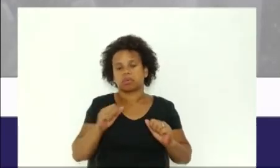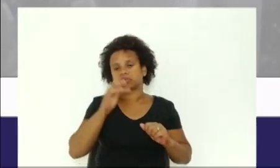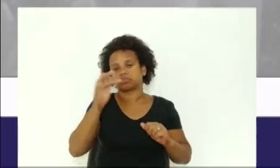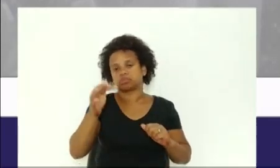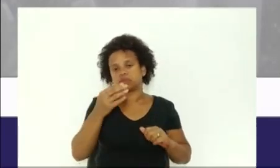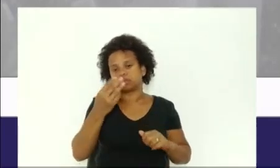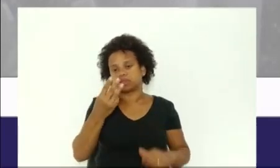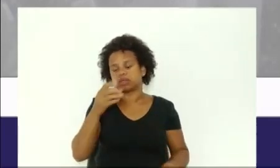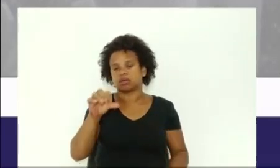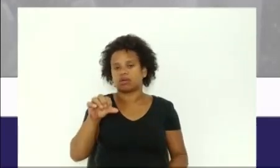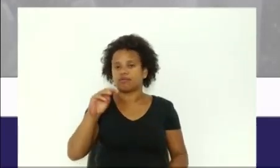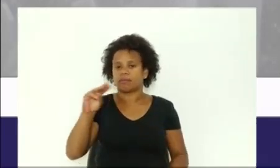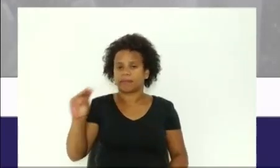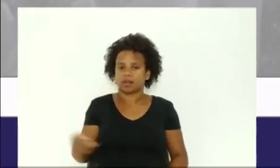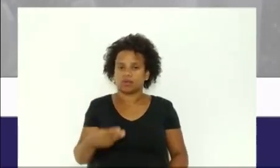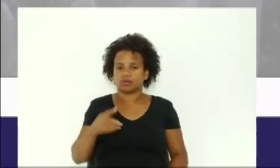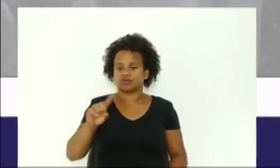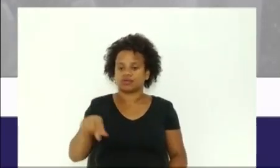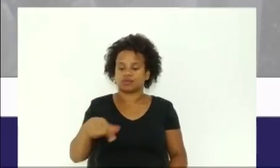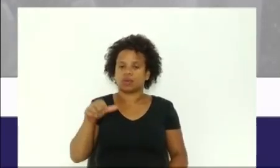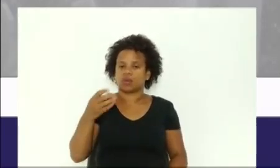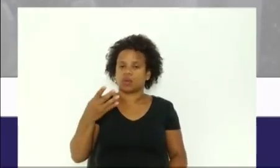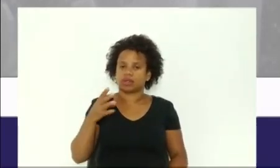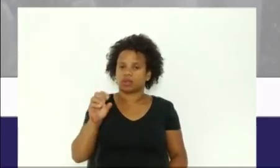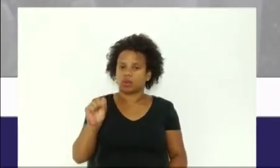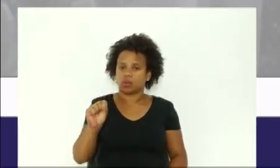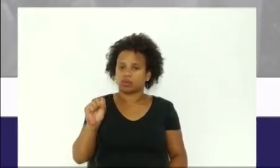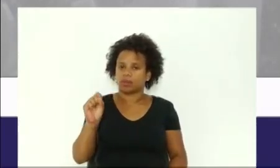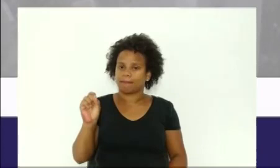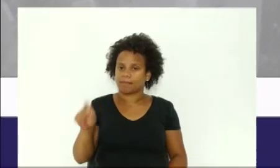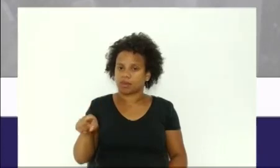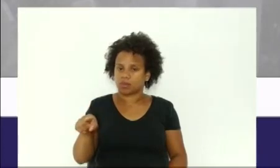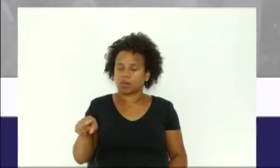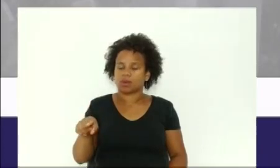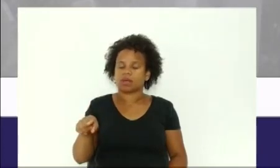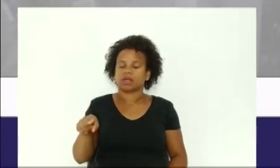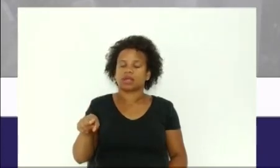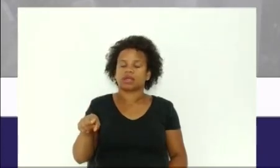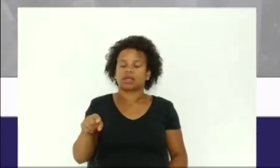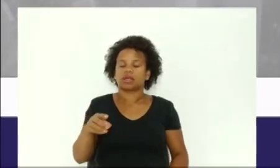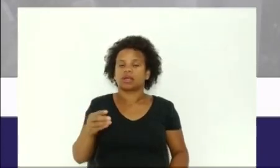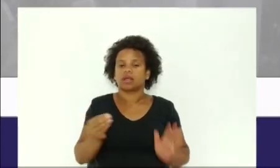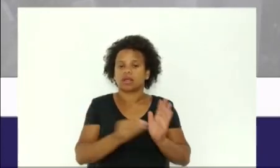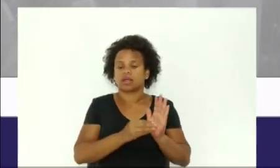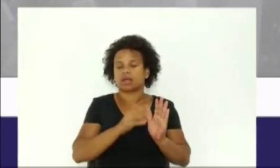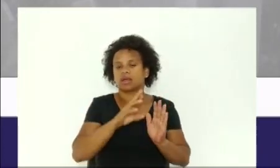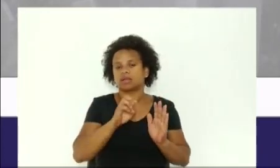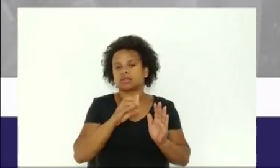39,48 milhões e lançado na receita